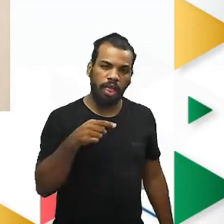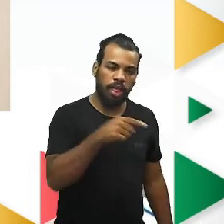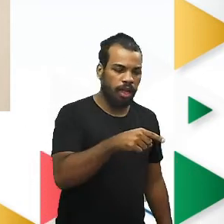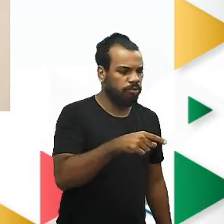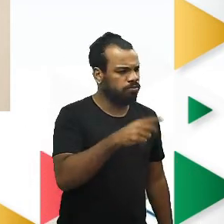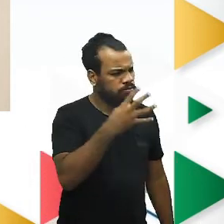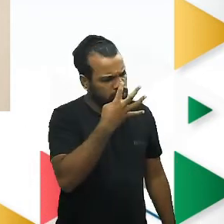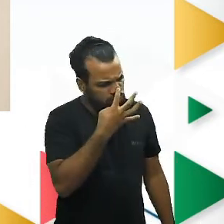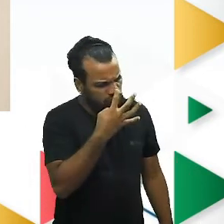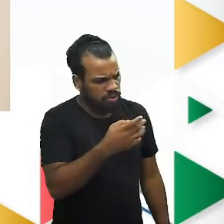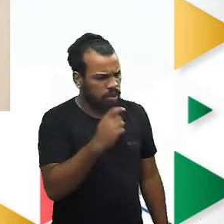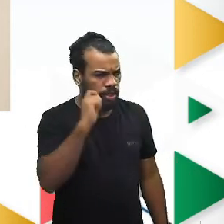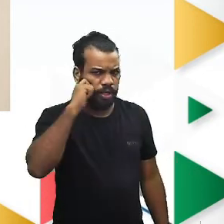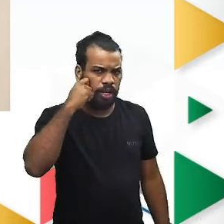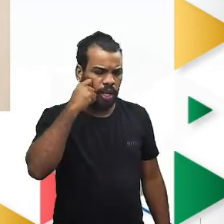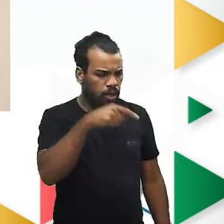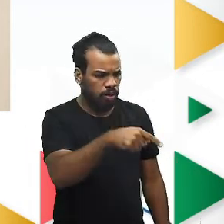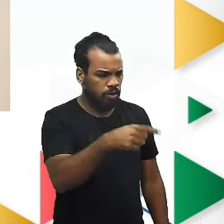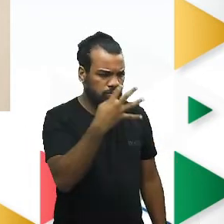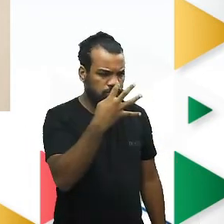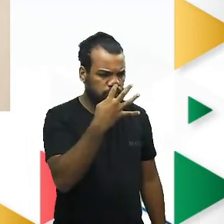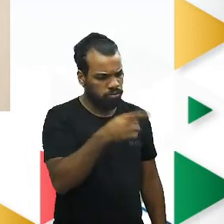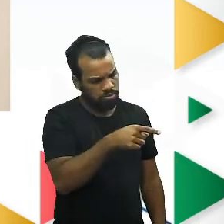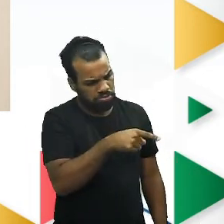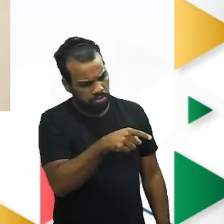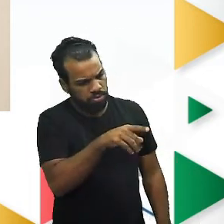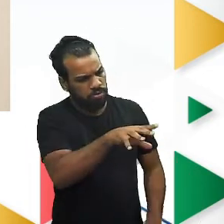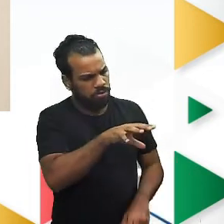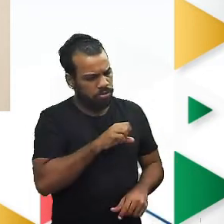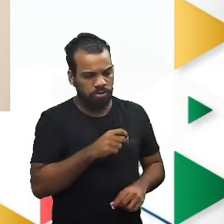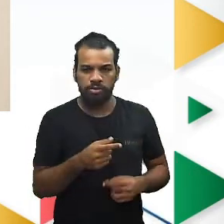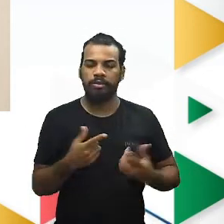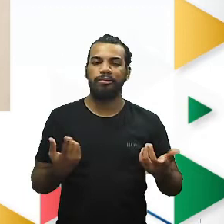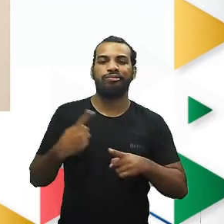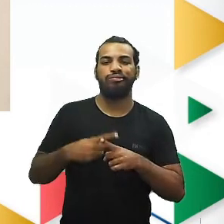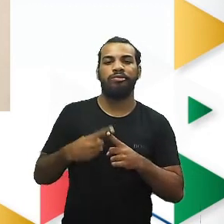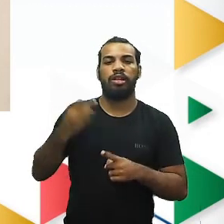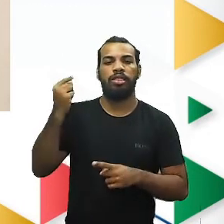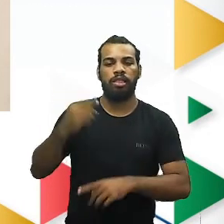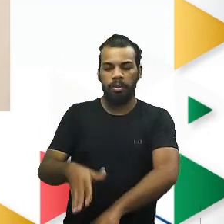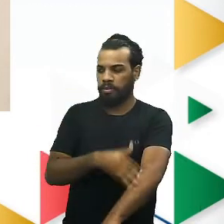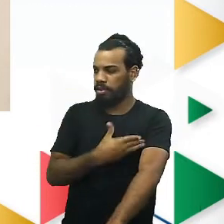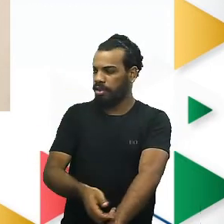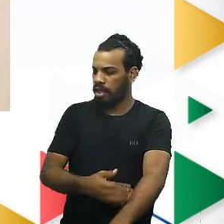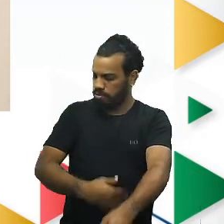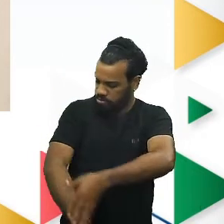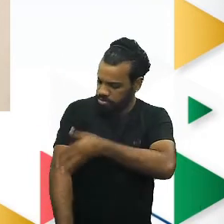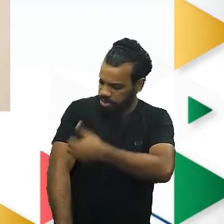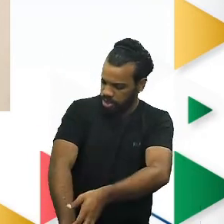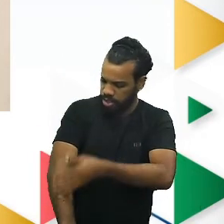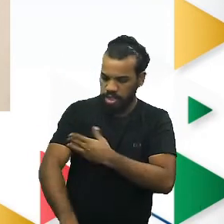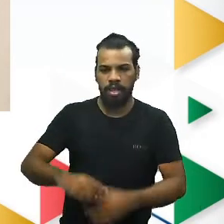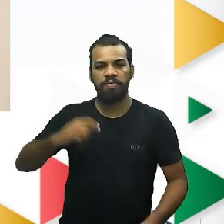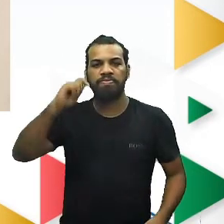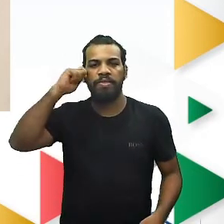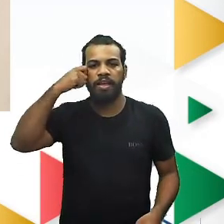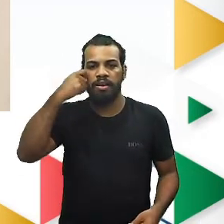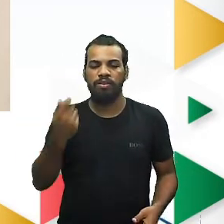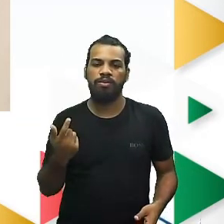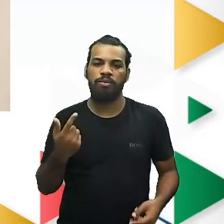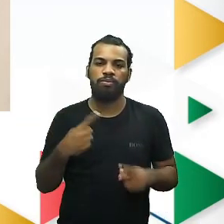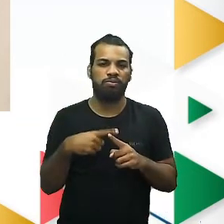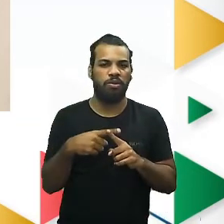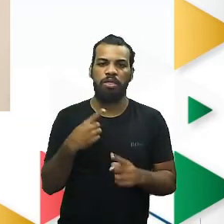brancos que se pintavam de preto e ensinavam, né? Então, assim, e eles, às vezes até em